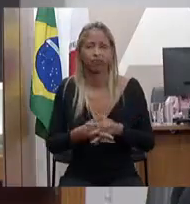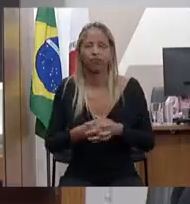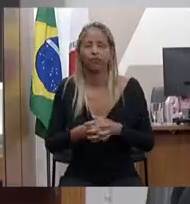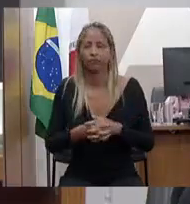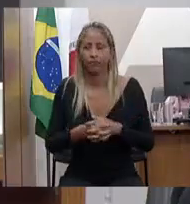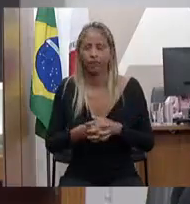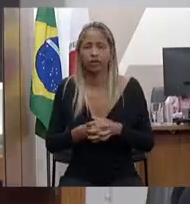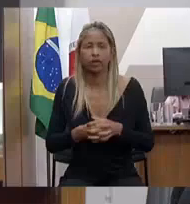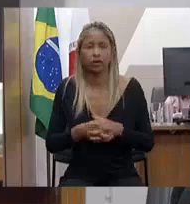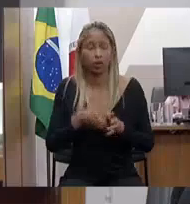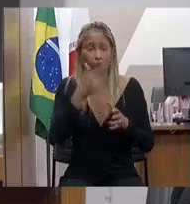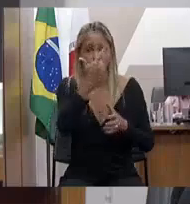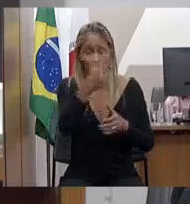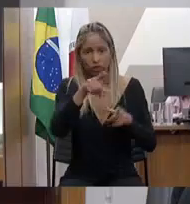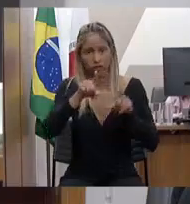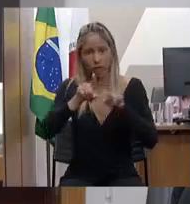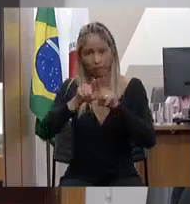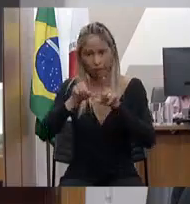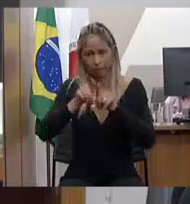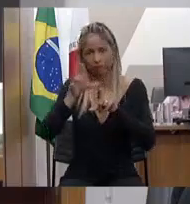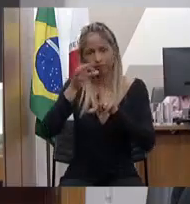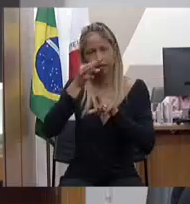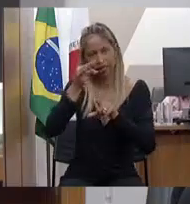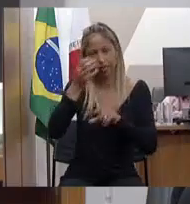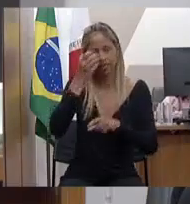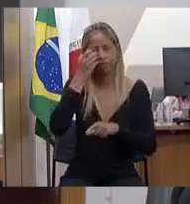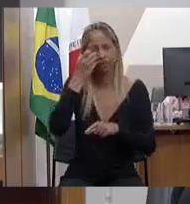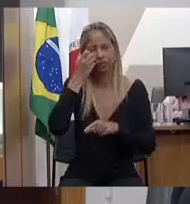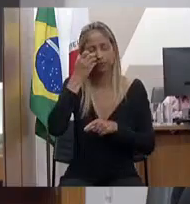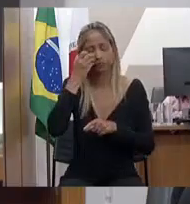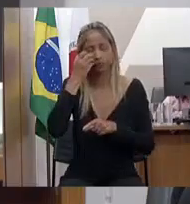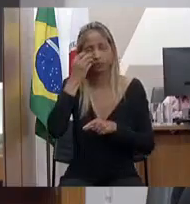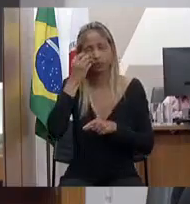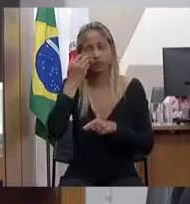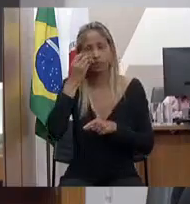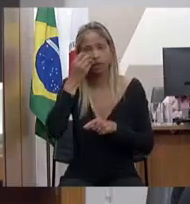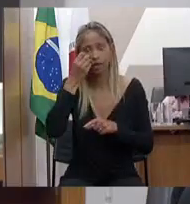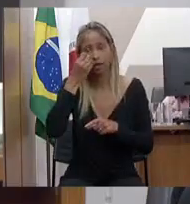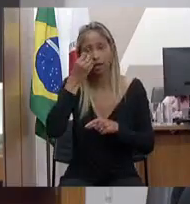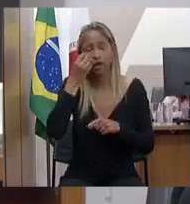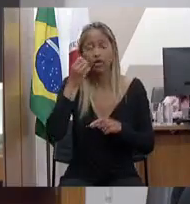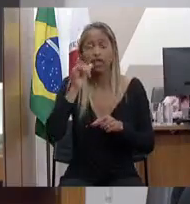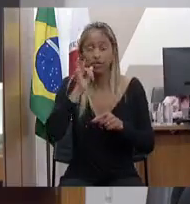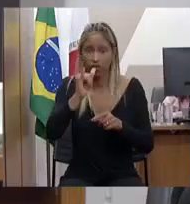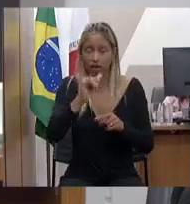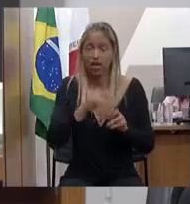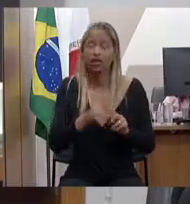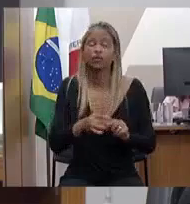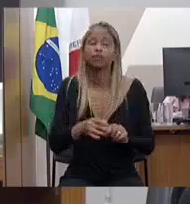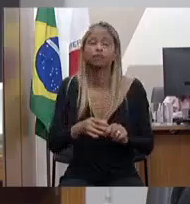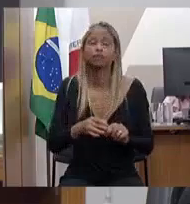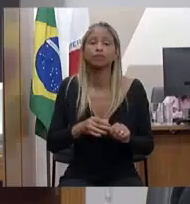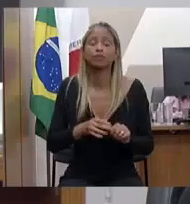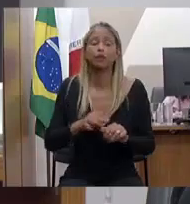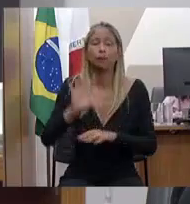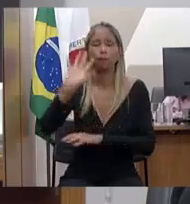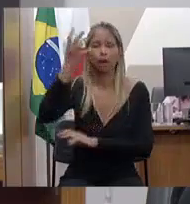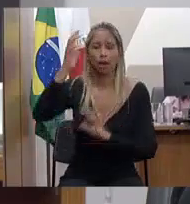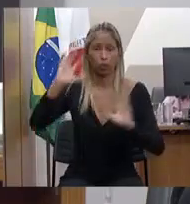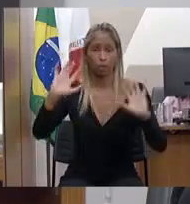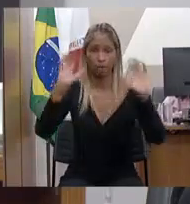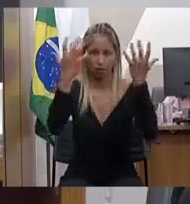é outra coisa que eu queria chamar atenção aqui é e foi tocada é a questão do meio ambiente